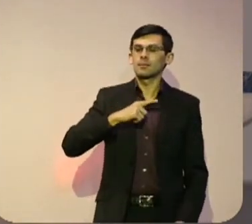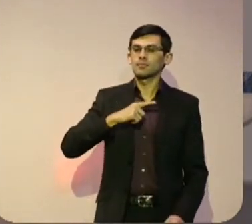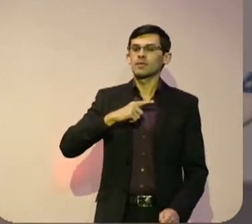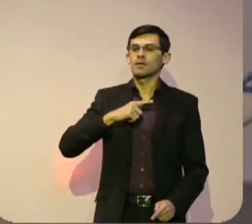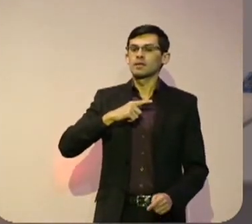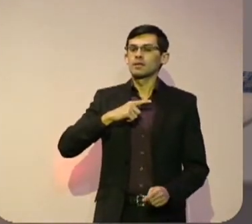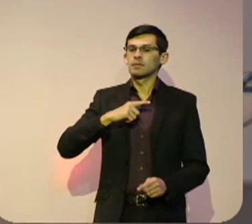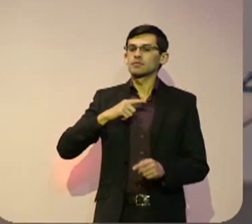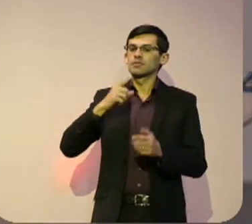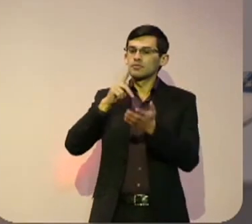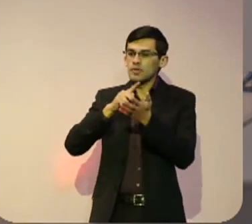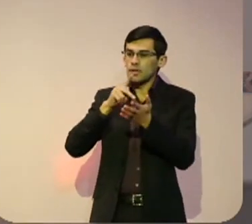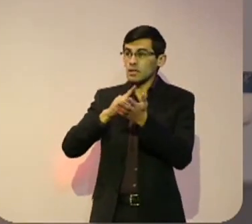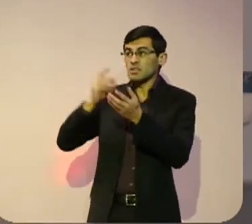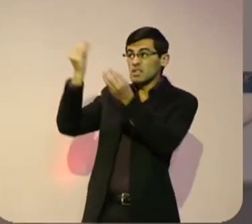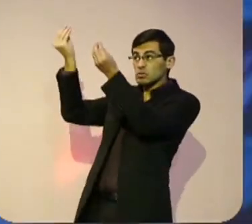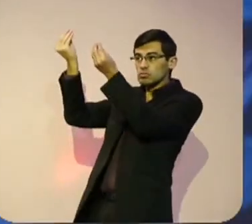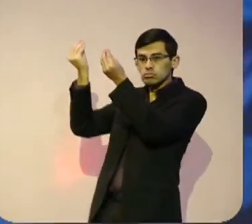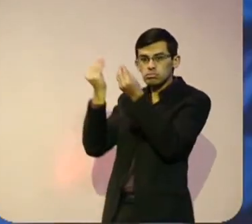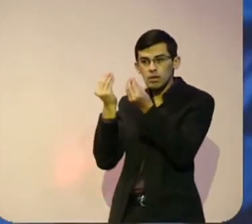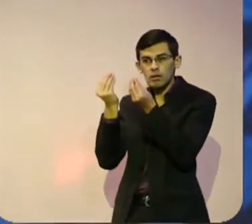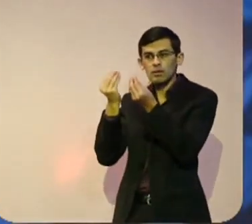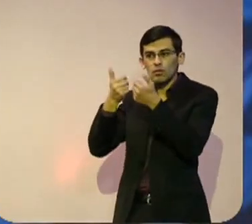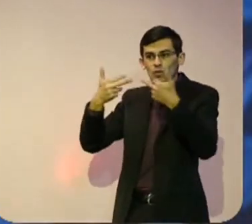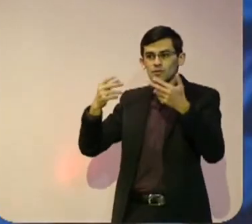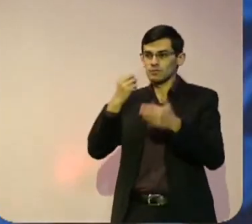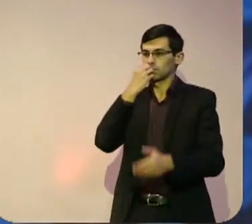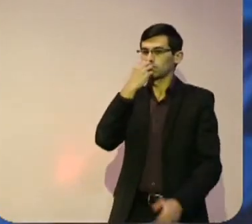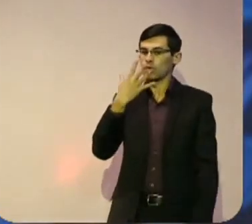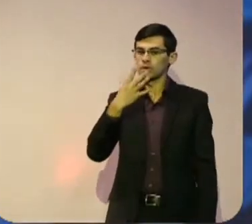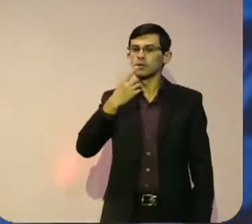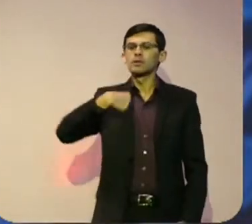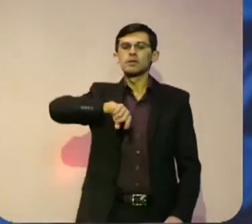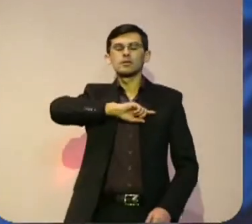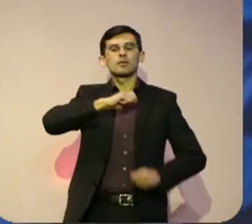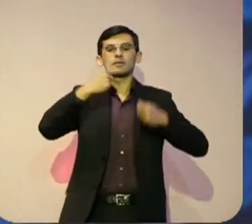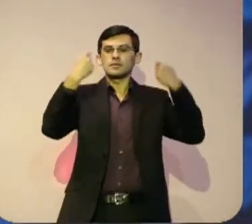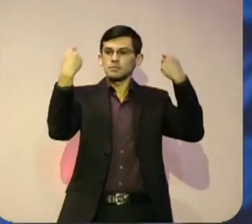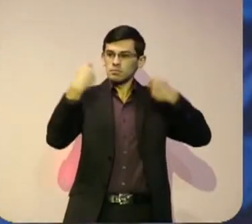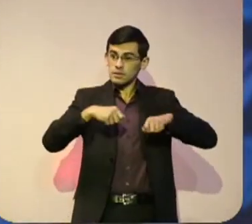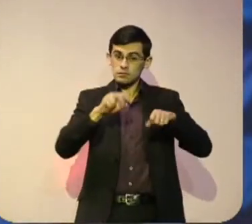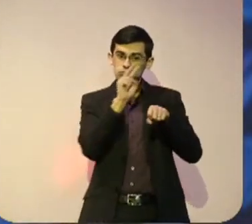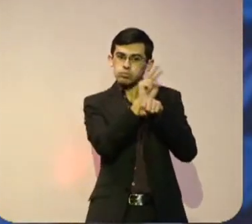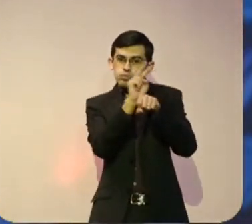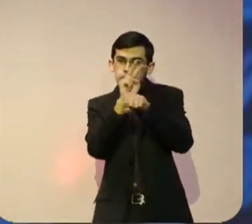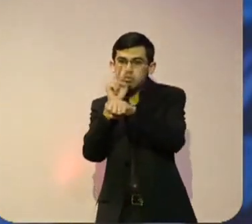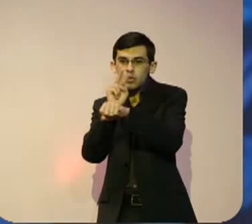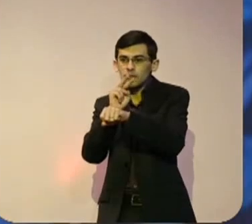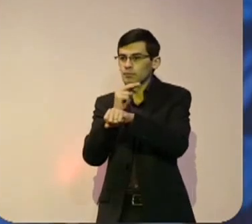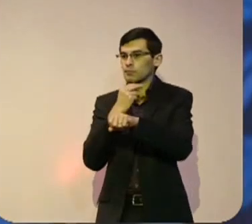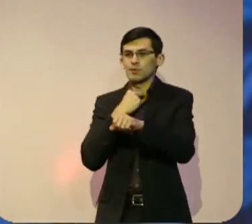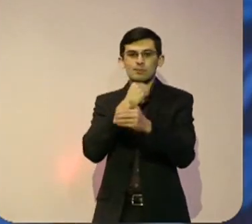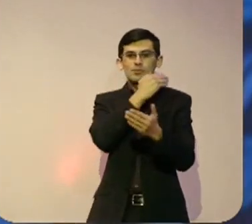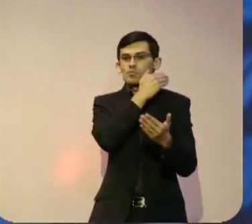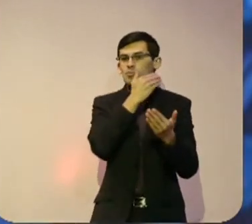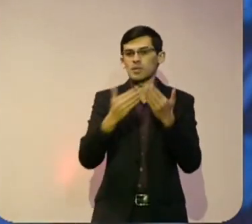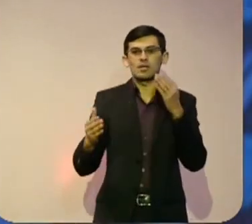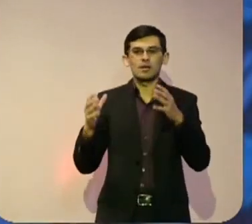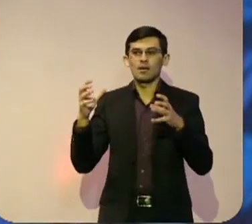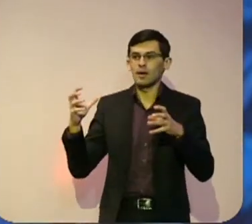grande recompensa. Nós precisamos ter o cuidado de não perder